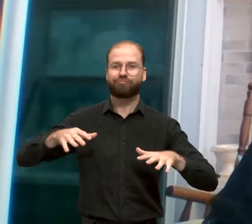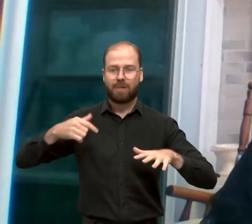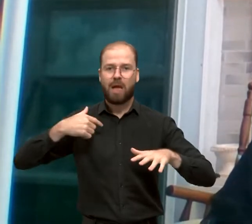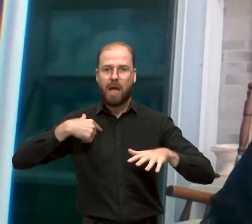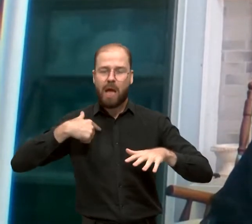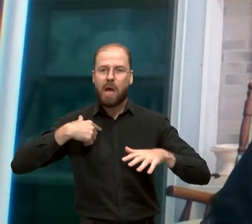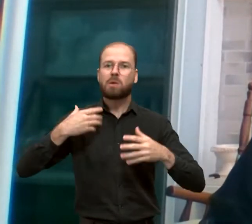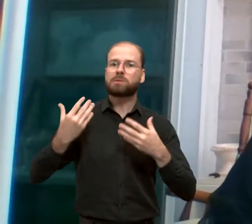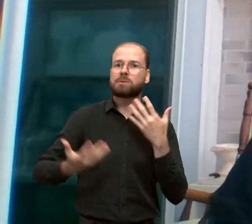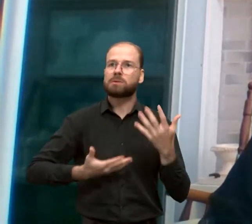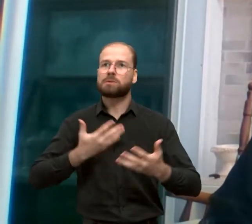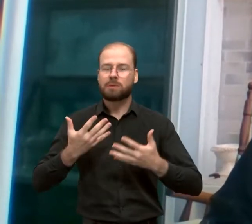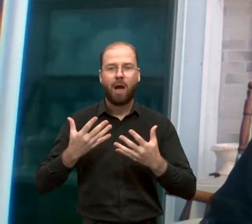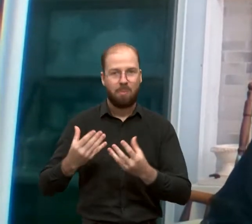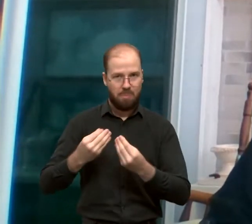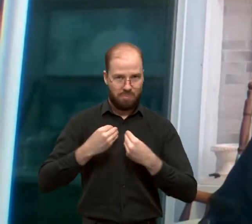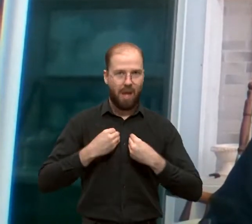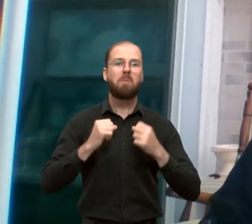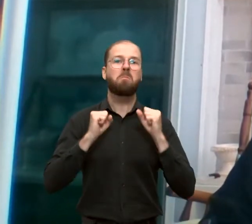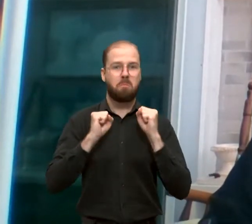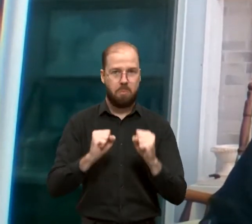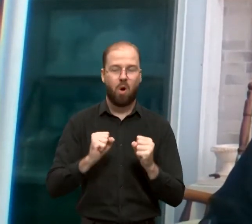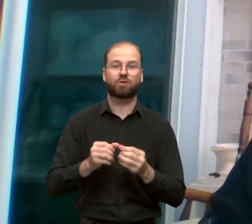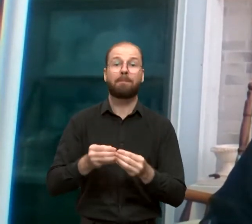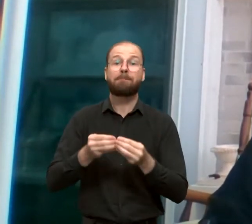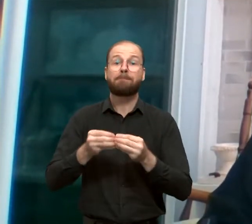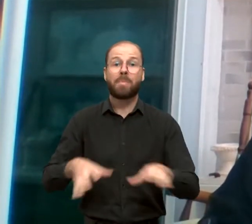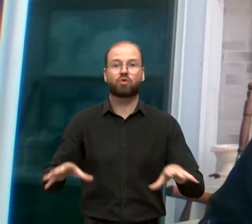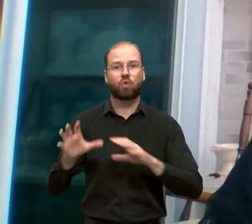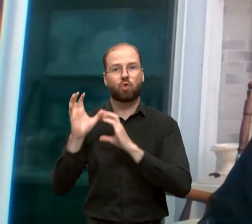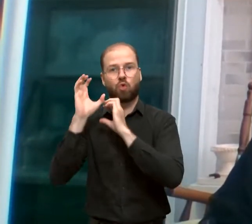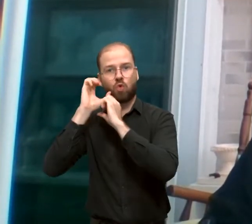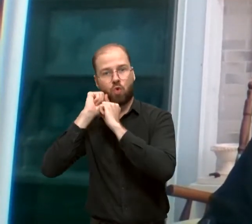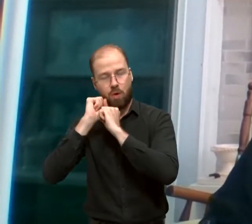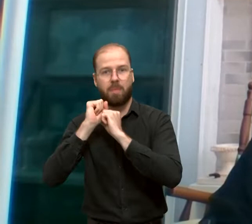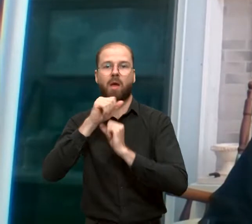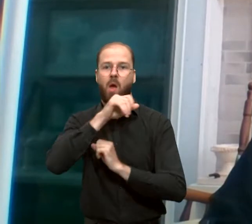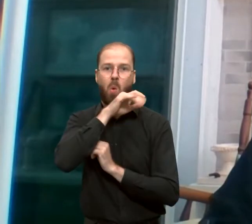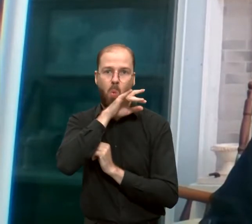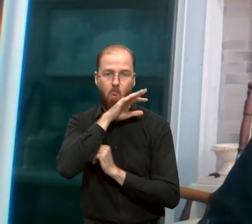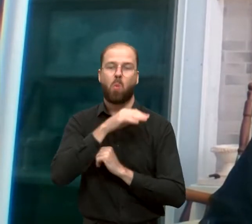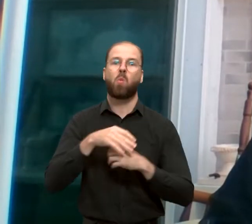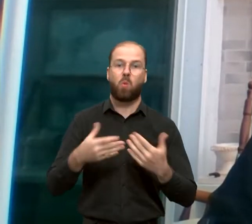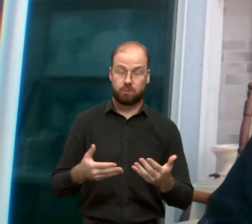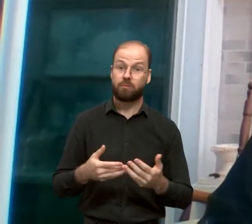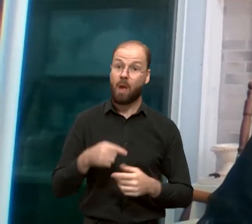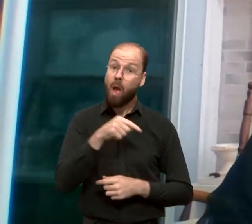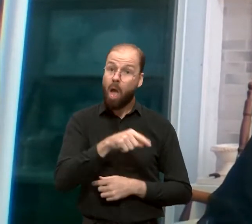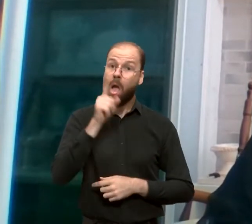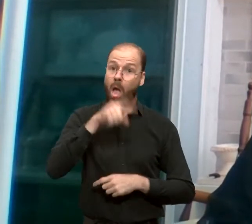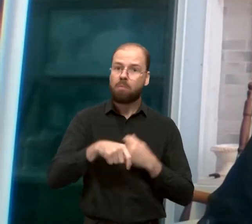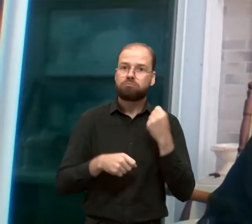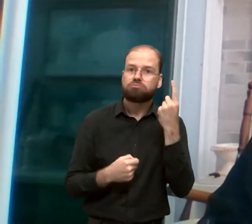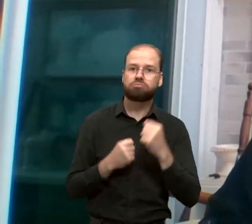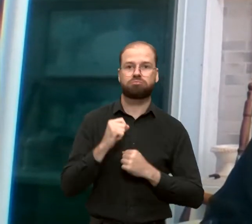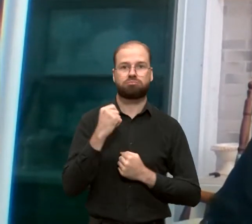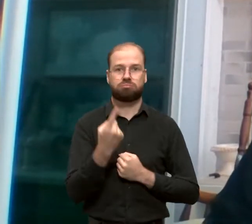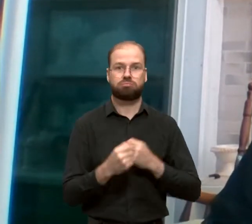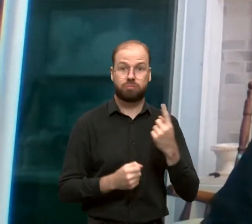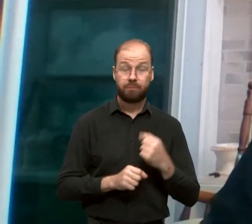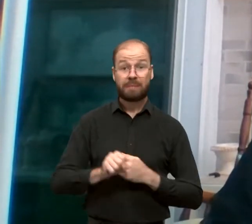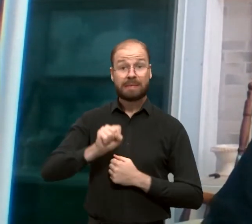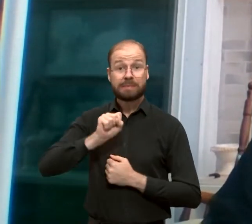vão influenciar, sim, numa noite de sono. E a gente está diante de uma insônia aguda. Se essa insônia